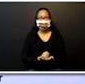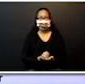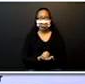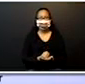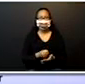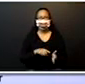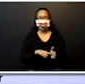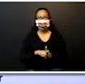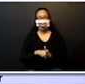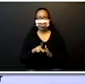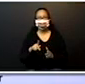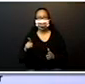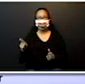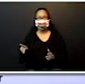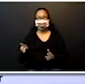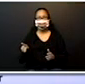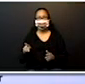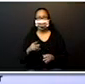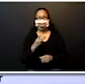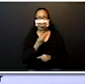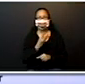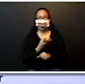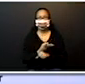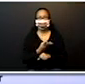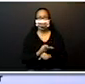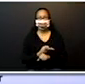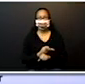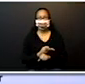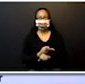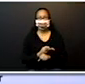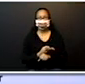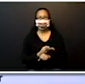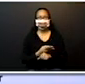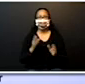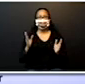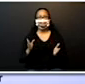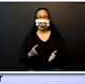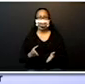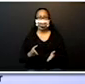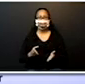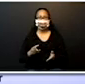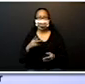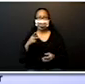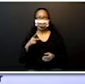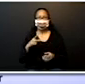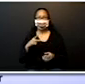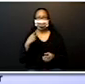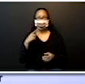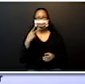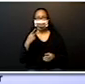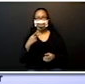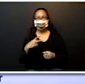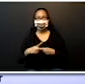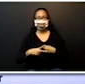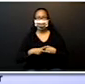seu professor. Nós vamos falar hoje novamente sobre verbos, sobre o modo